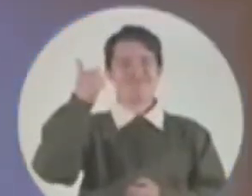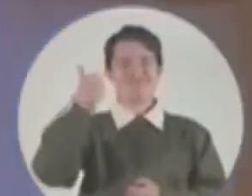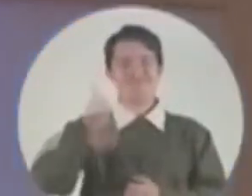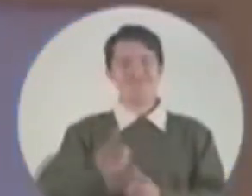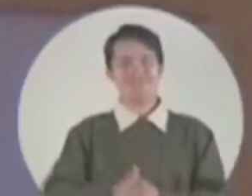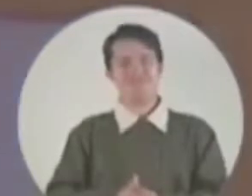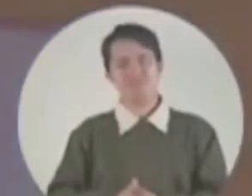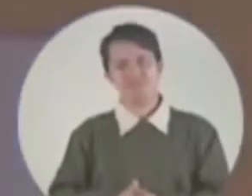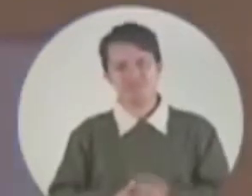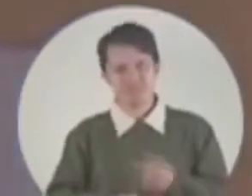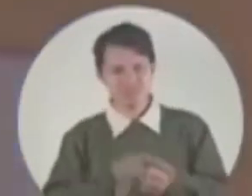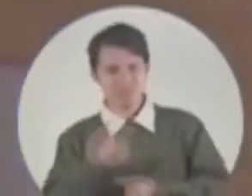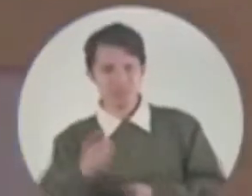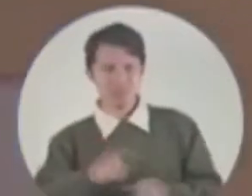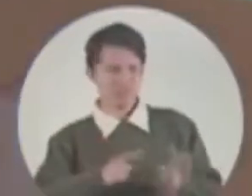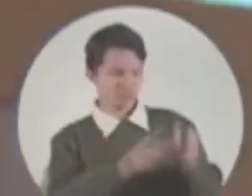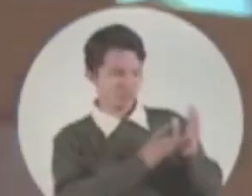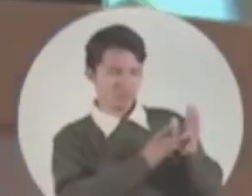irrefutável.